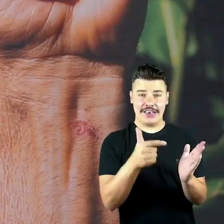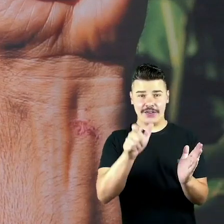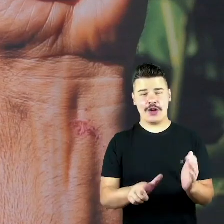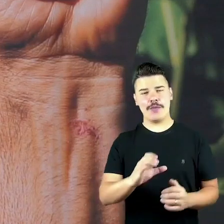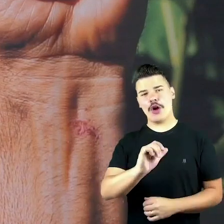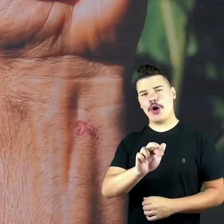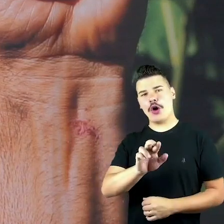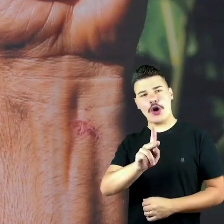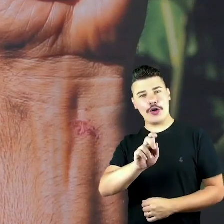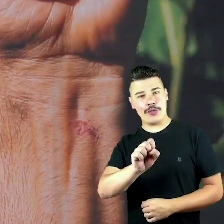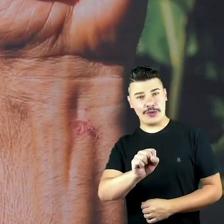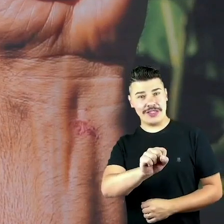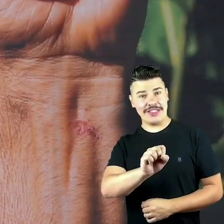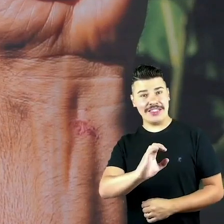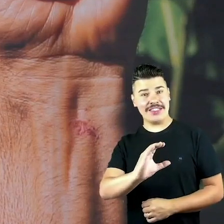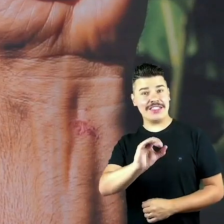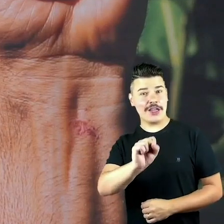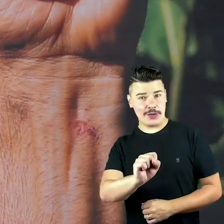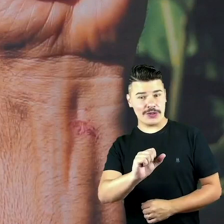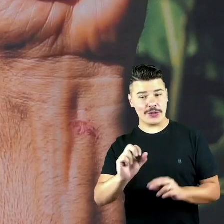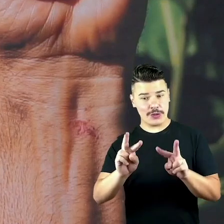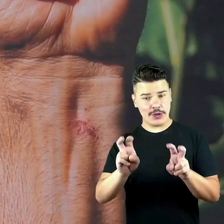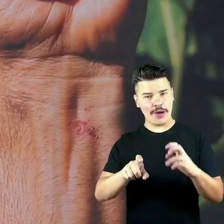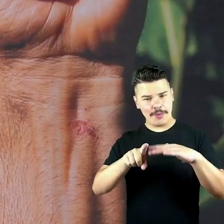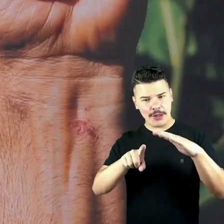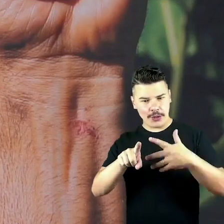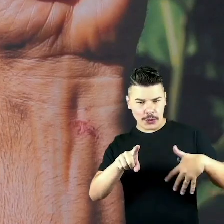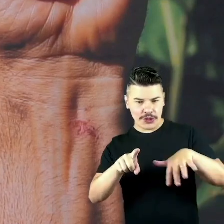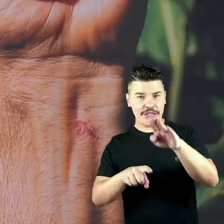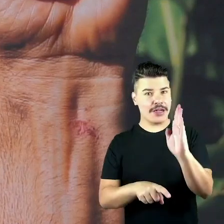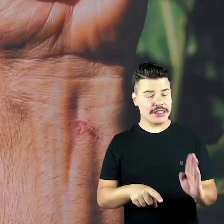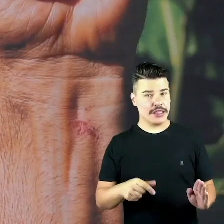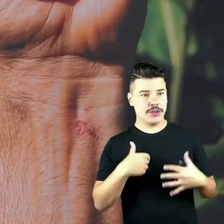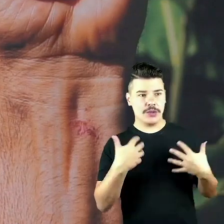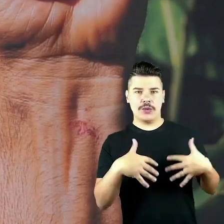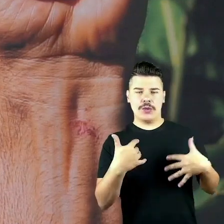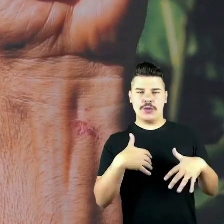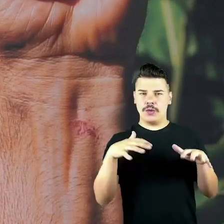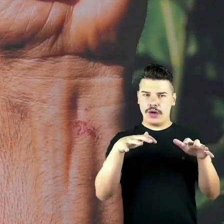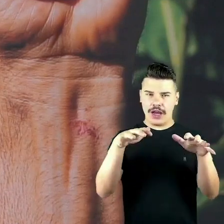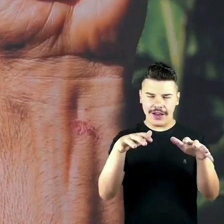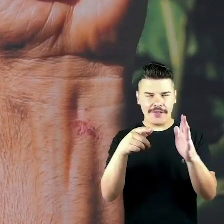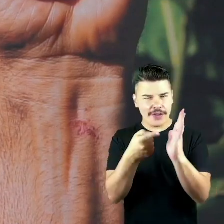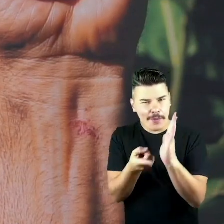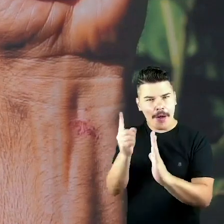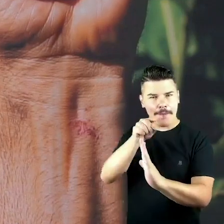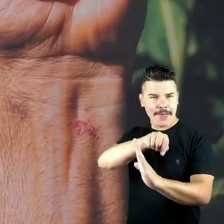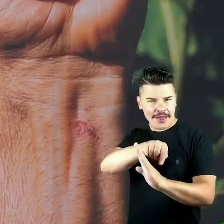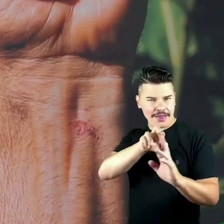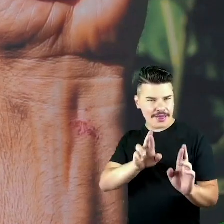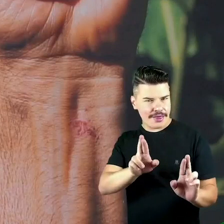Corpos Secos, pegando um pouco da mitologia, de mitologias brasileira de horror, digamos assim, para criar